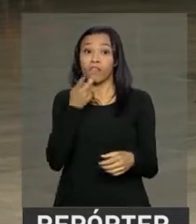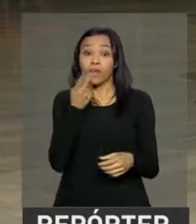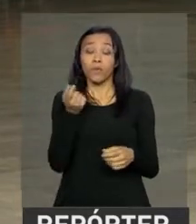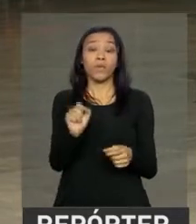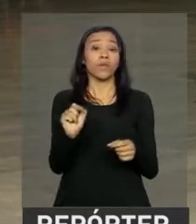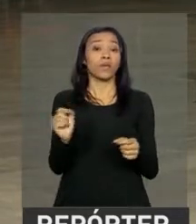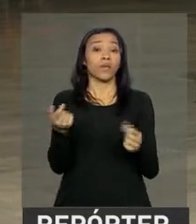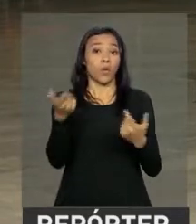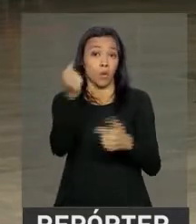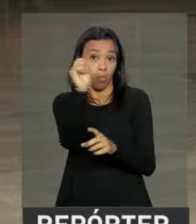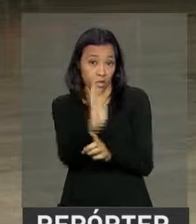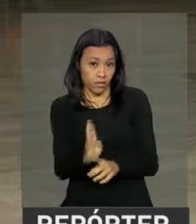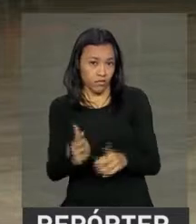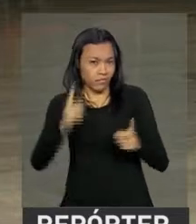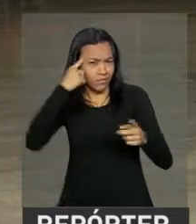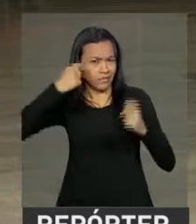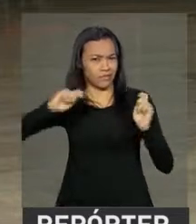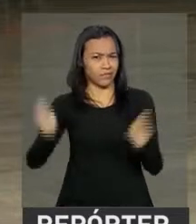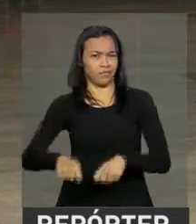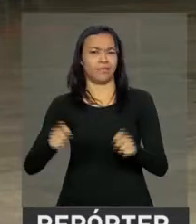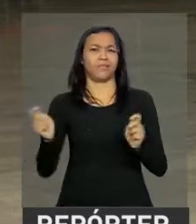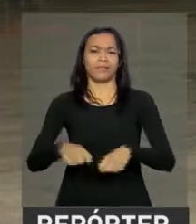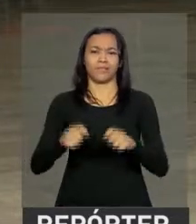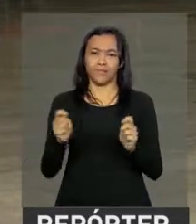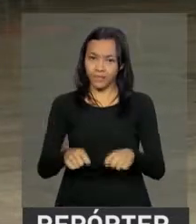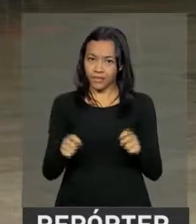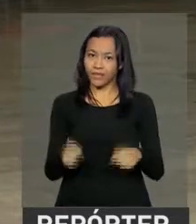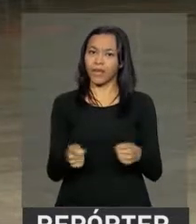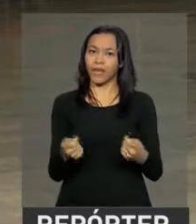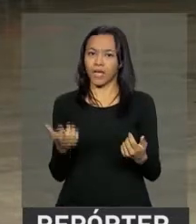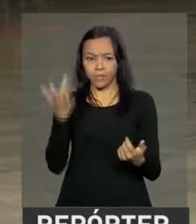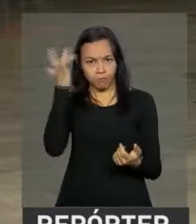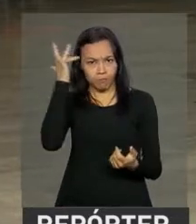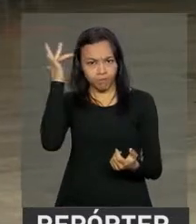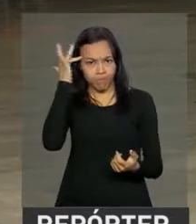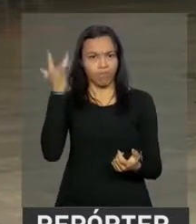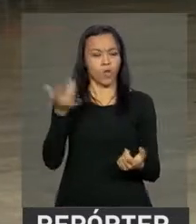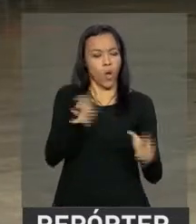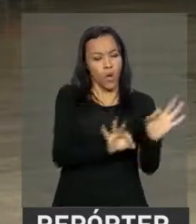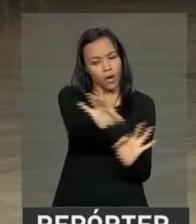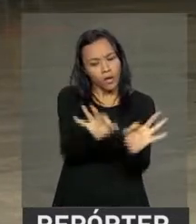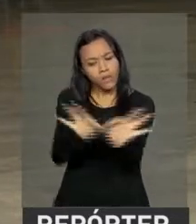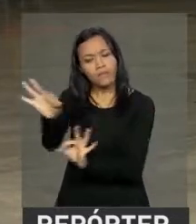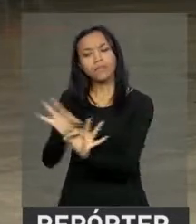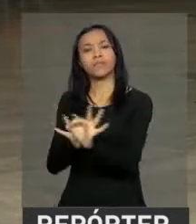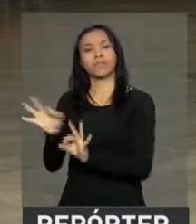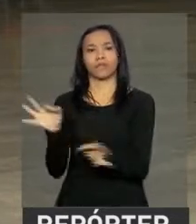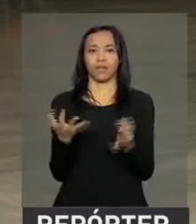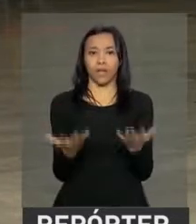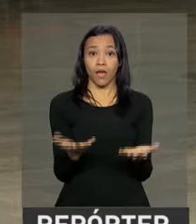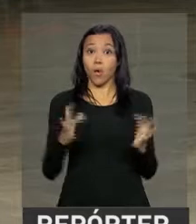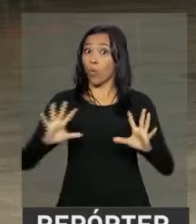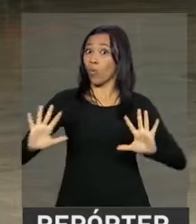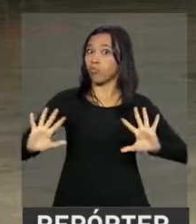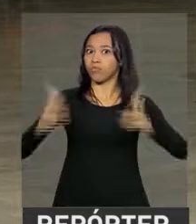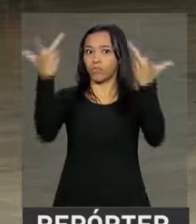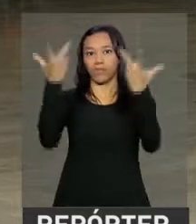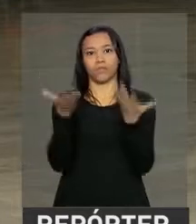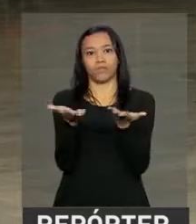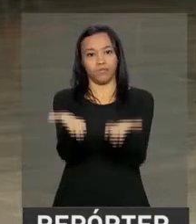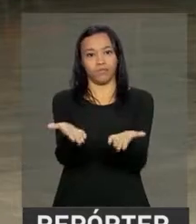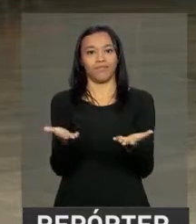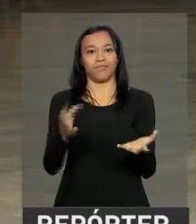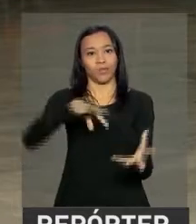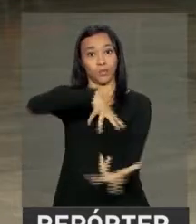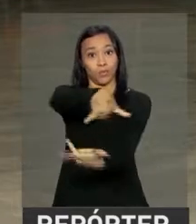mostrou que o Brasil tem capacidade de fazer de forma competente, organizada e eficiente o maior evento global.